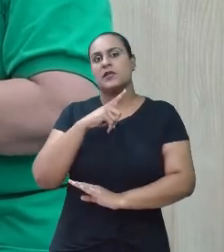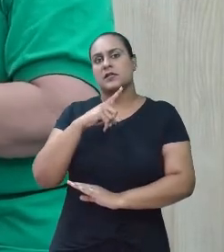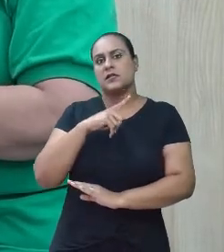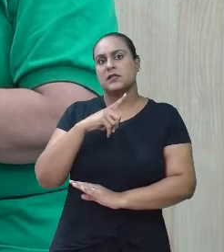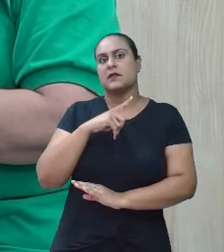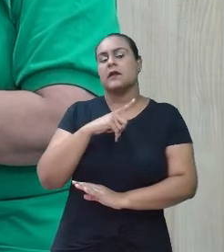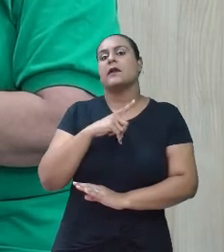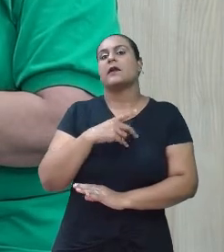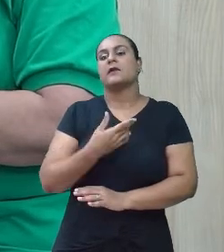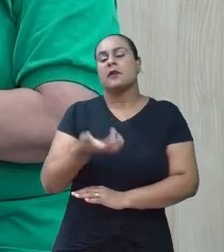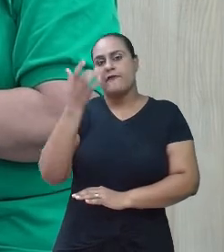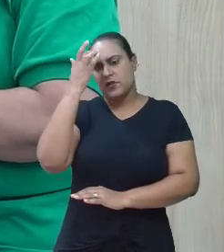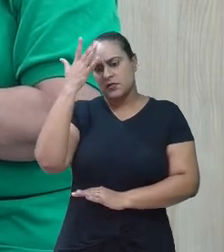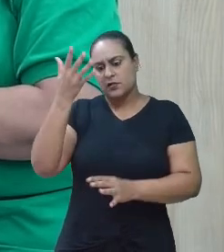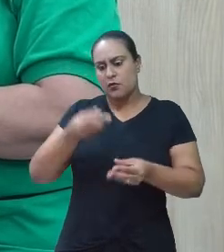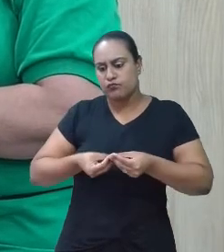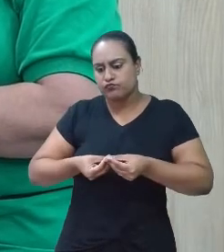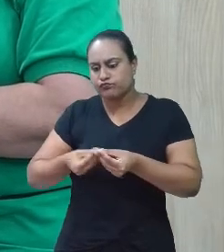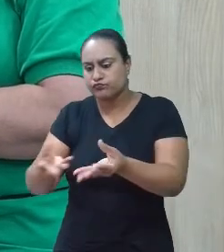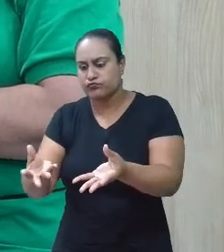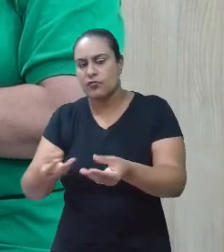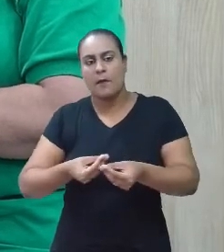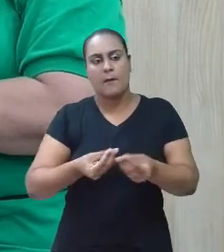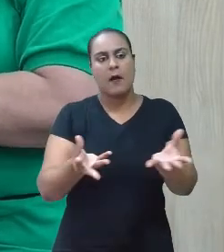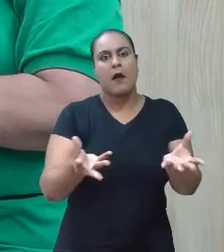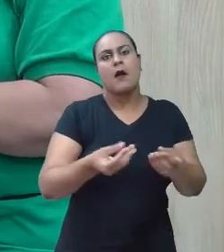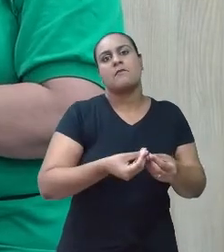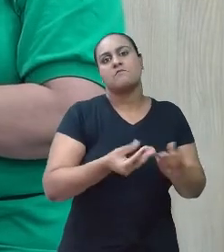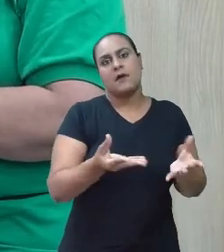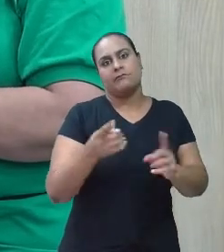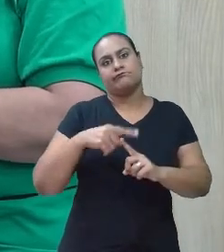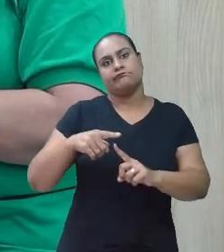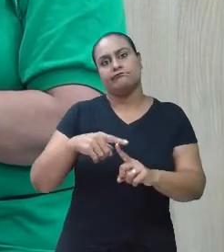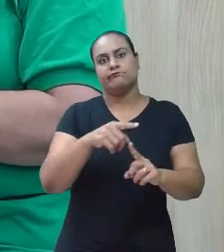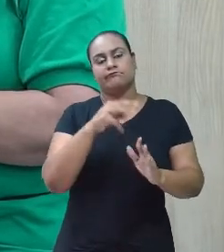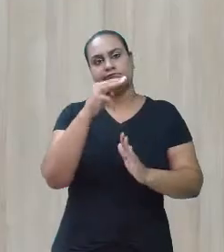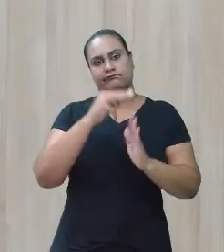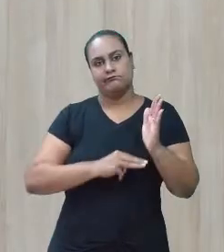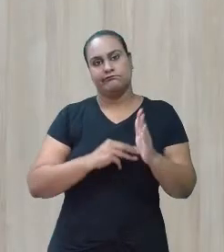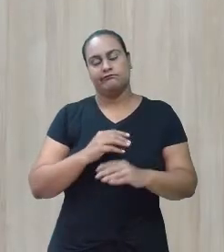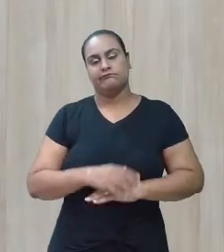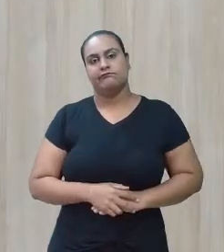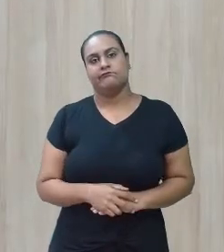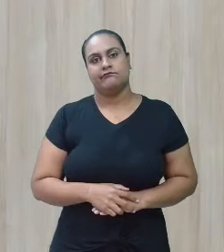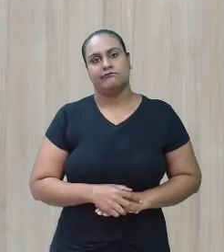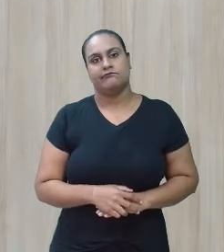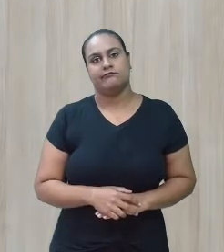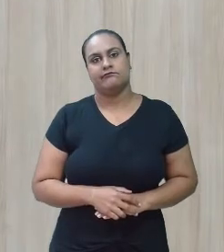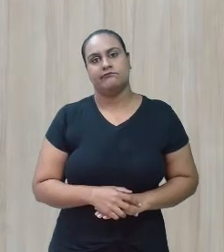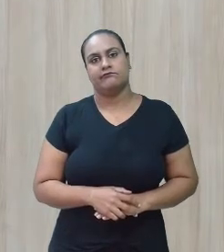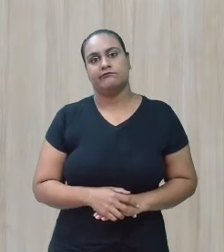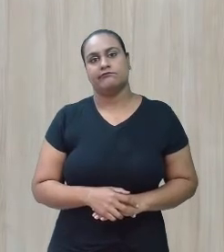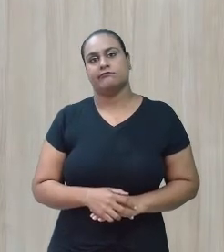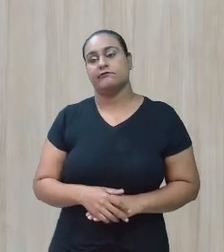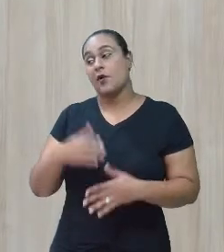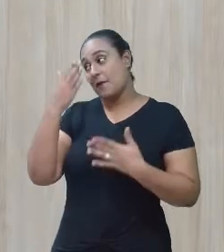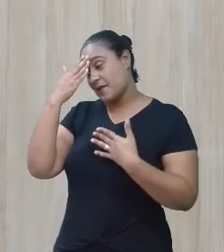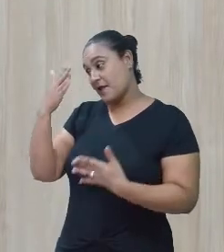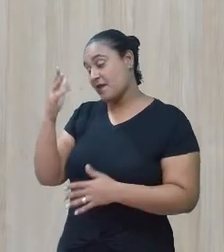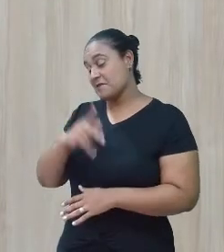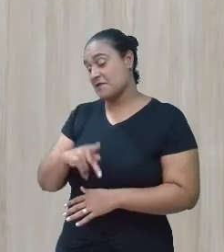também facilitando aí a questão desse tipo de método. Tá certo. Obrigada aí,